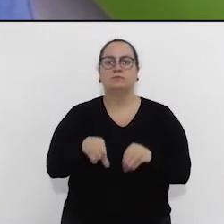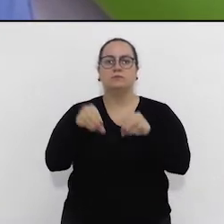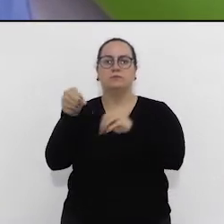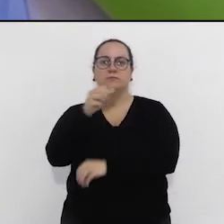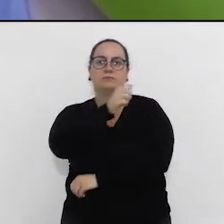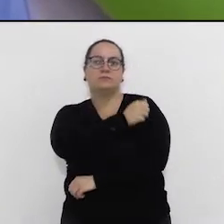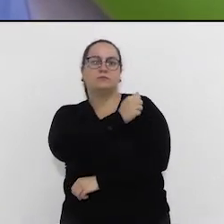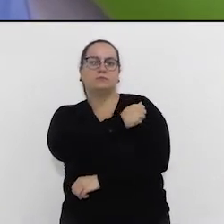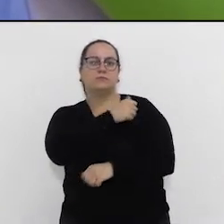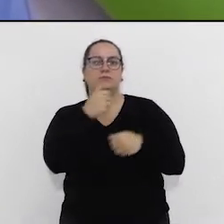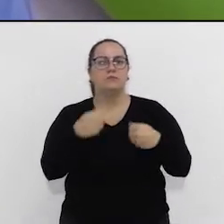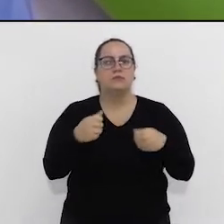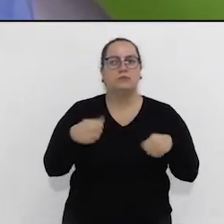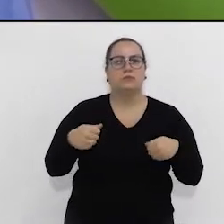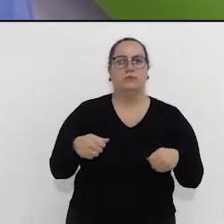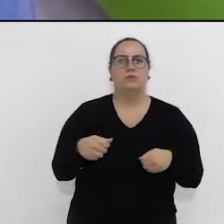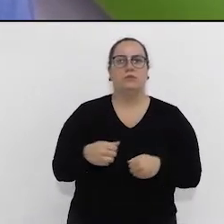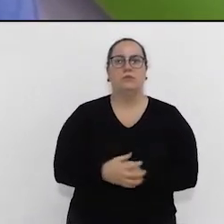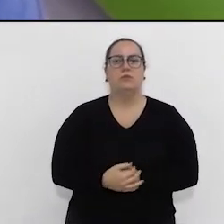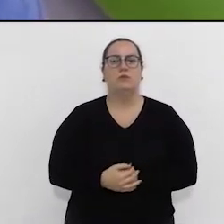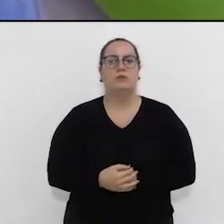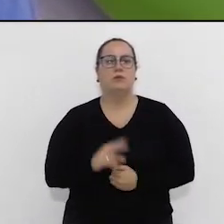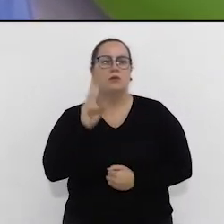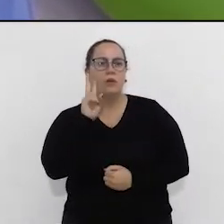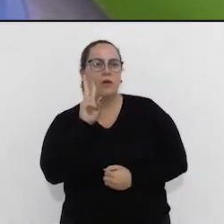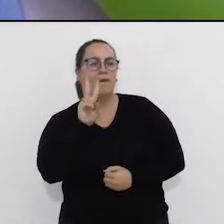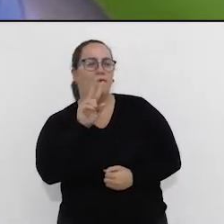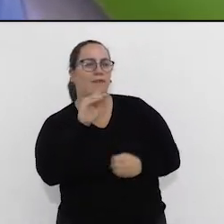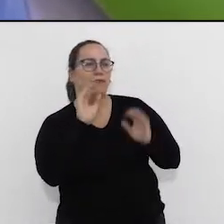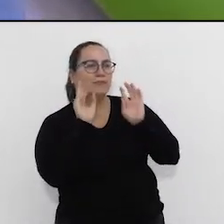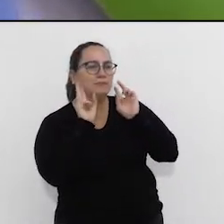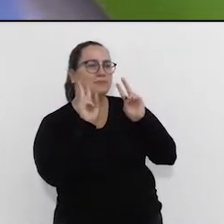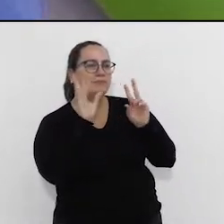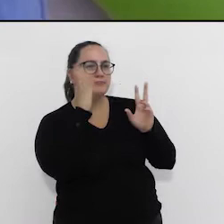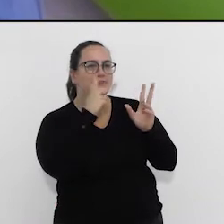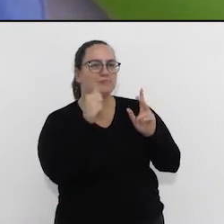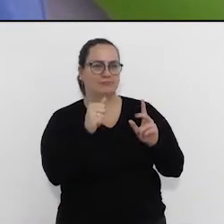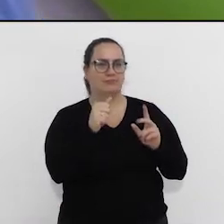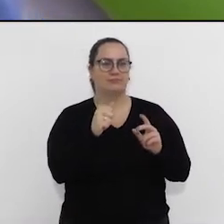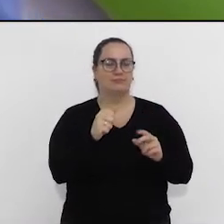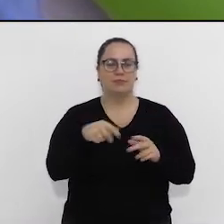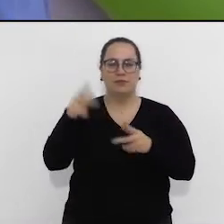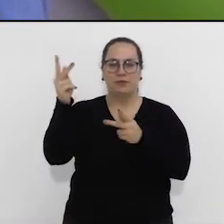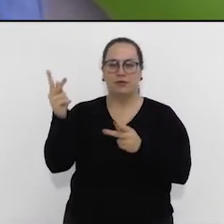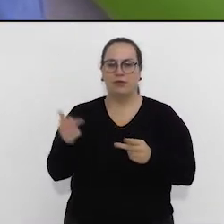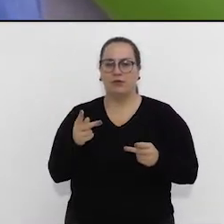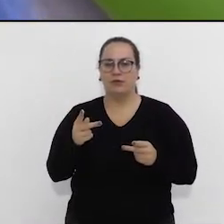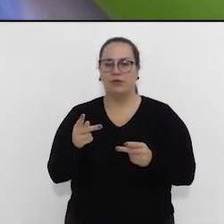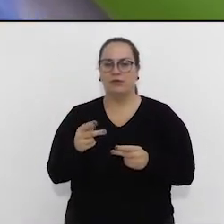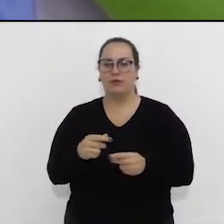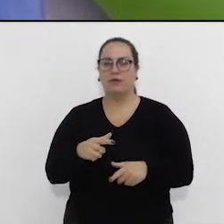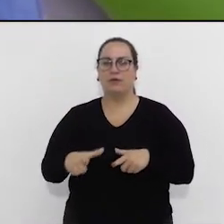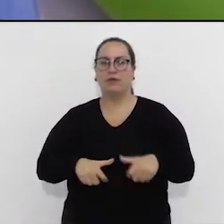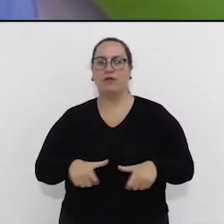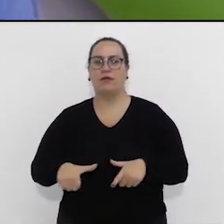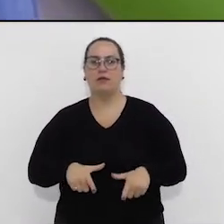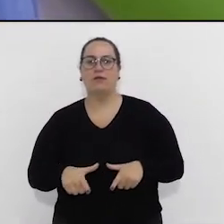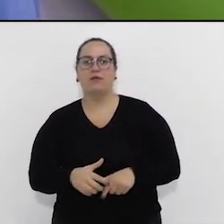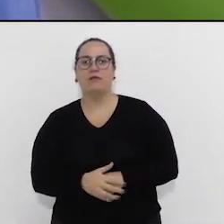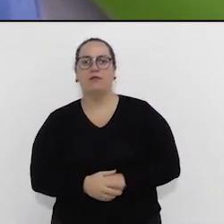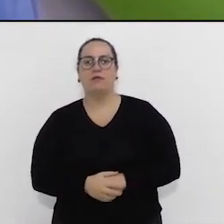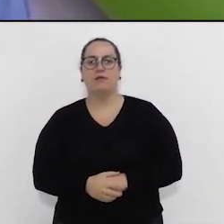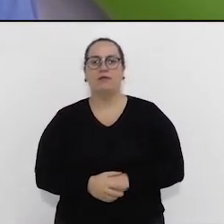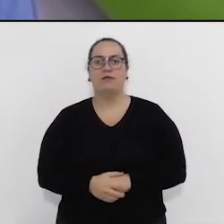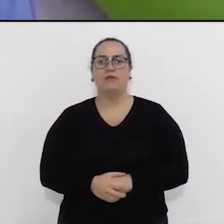aquele aluno que precisa por exemplo que a gente se vê um destaque muito grande nele trazer ele se ele trabalha ou então pegar algum empresário